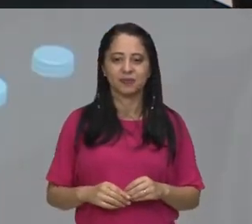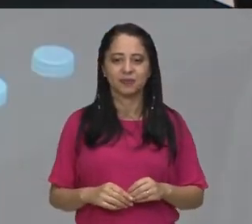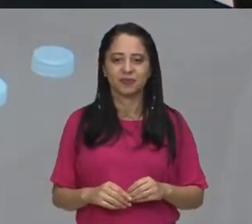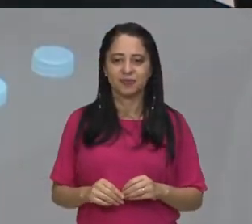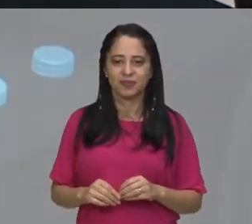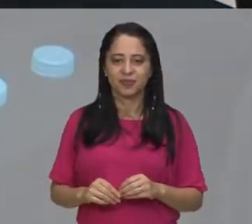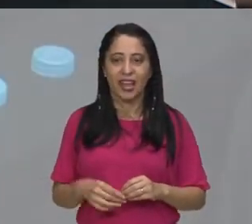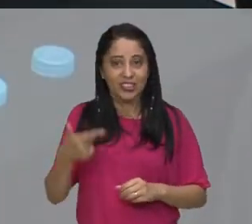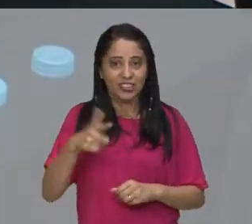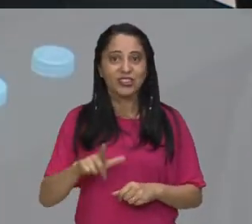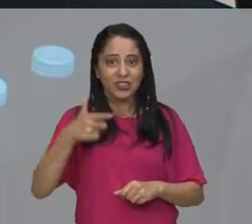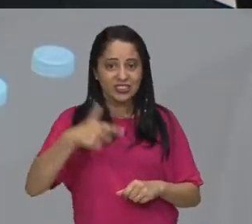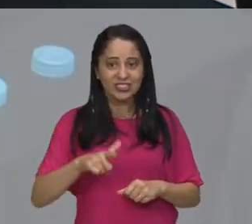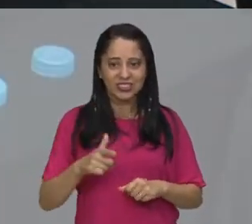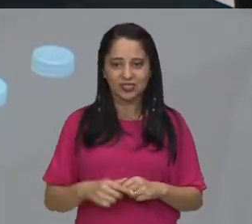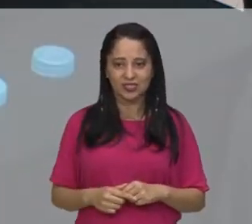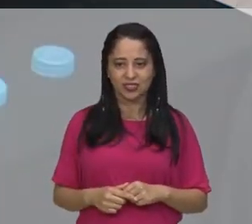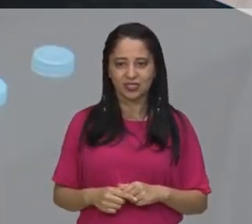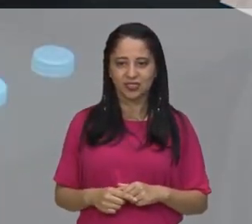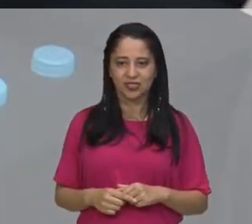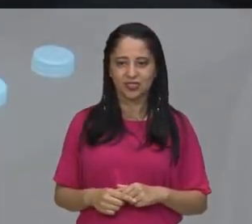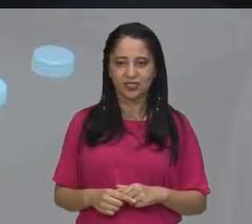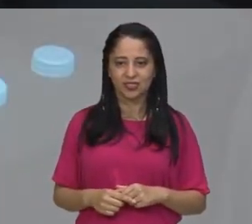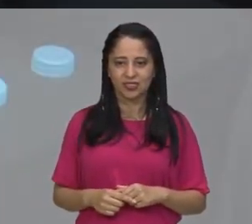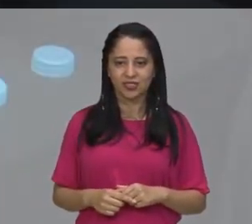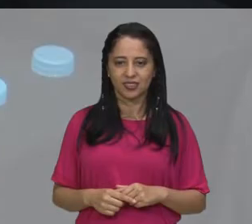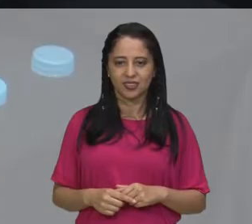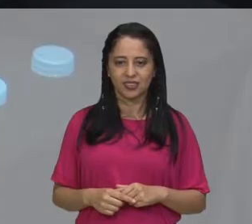Quase, deixa eu ir de novo, Carol, deixa eu ir de novo. Vai.